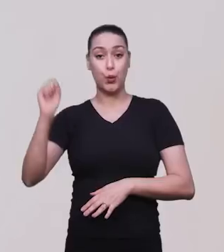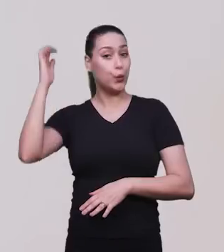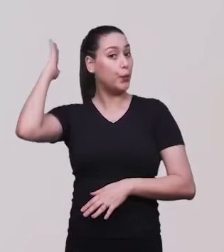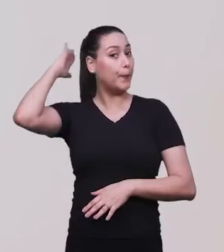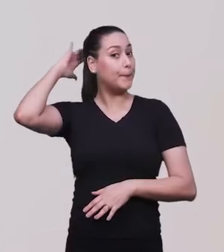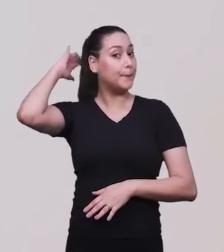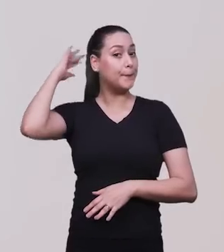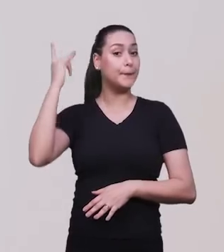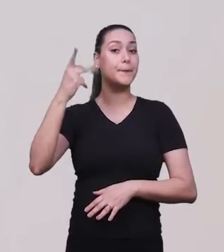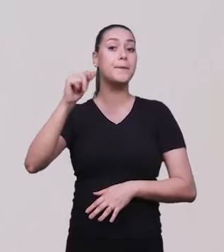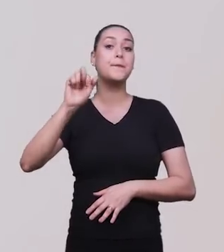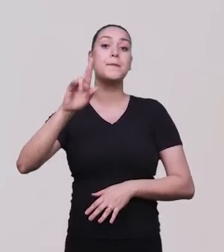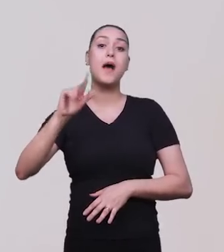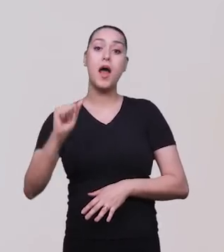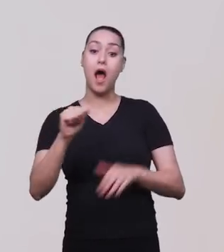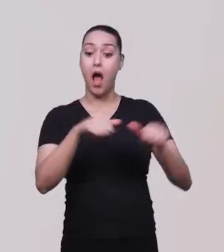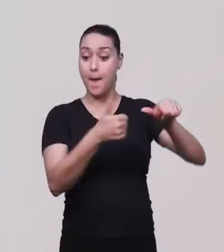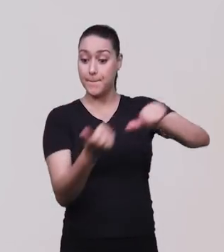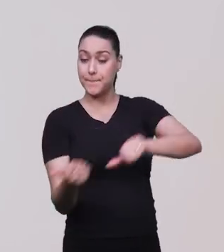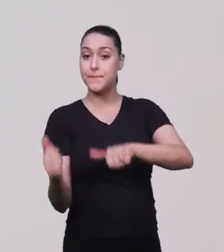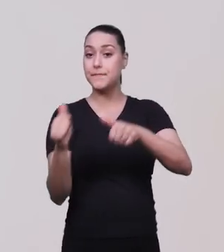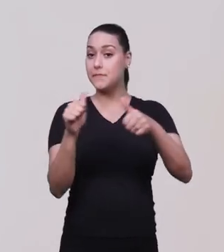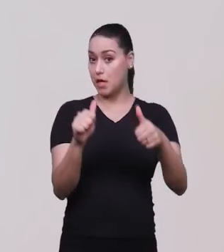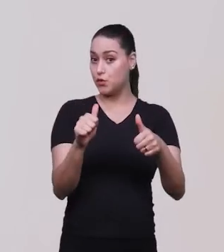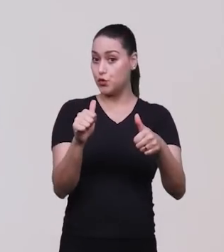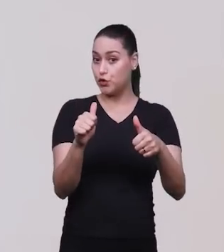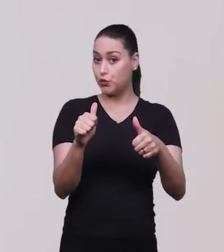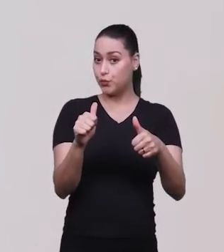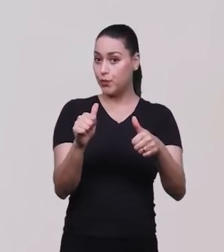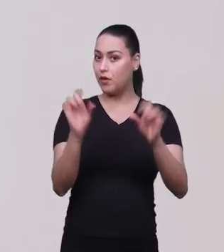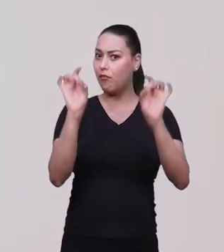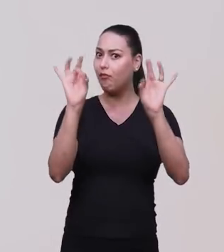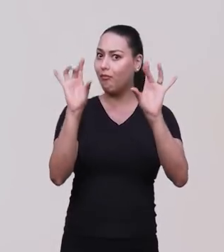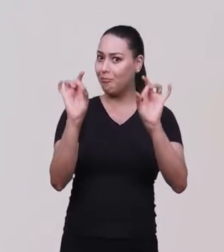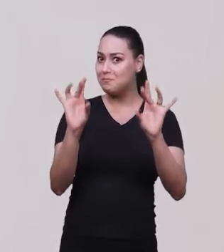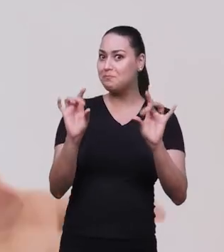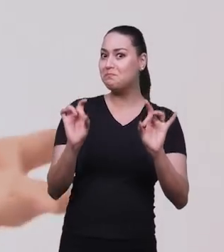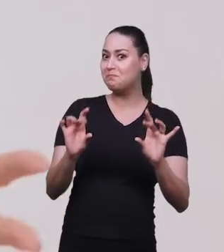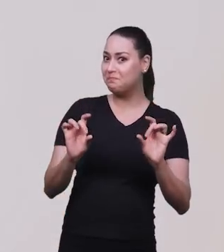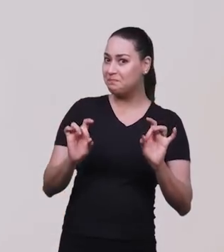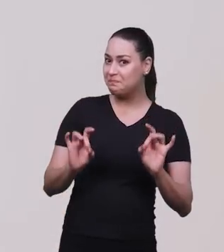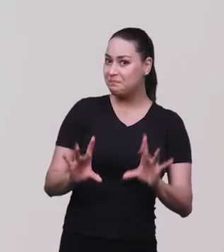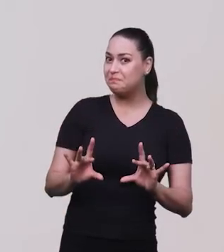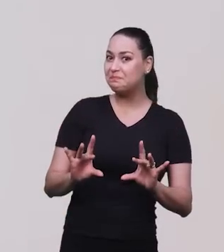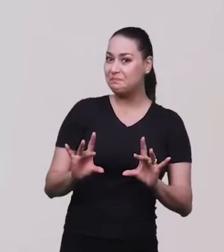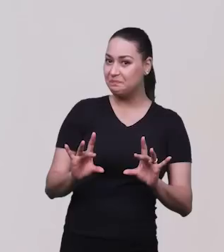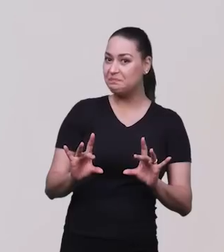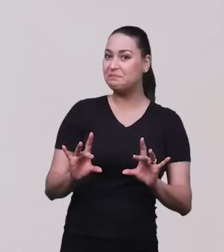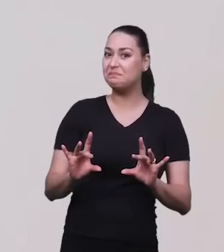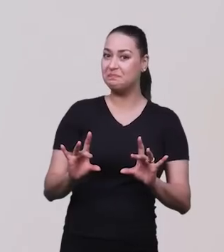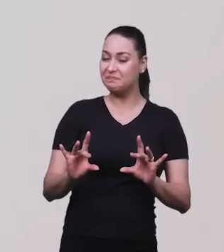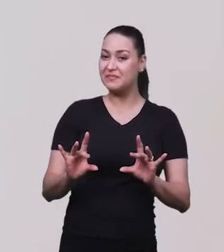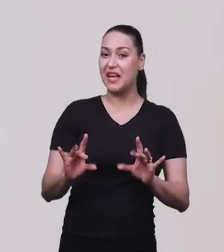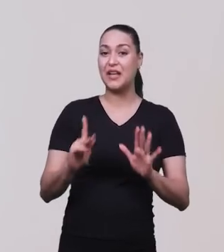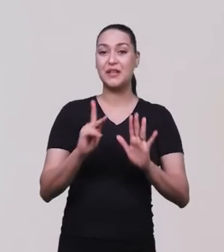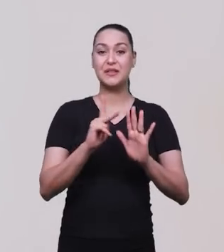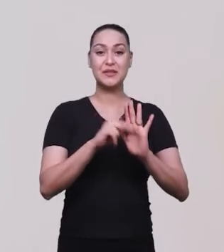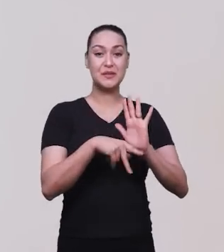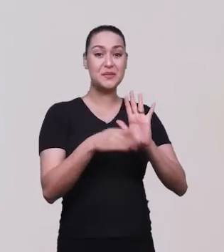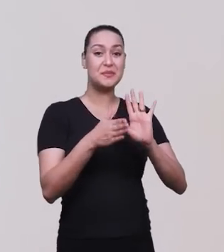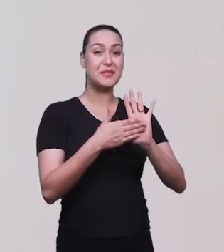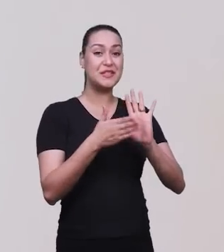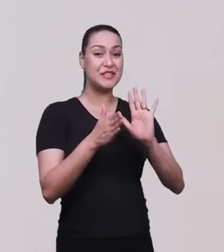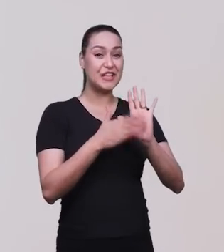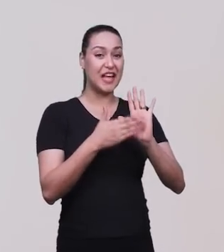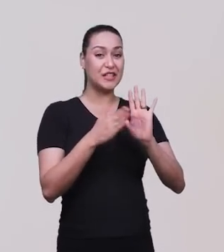onde aconteceu um batismo. Mas um batismo que teve algo especial. Tivemos ali batizandos do